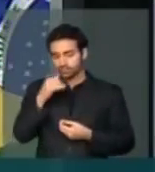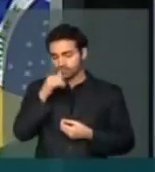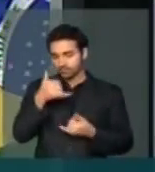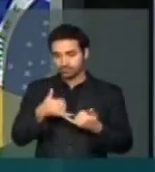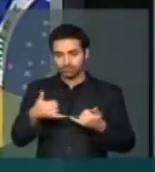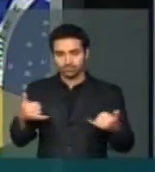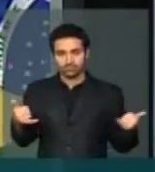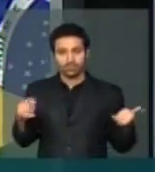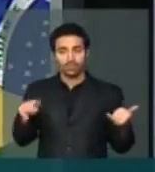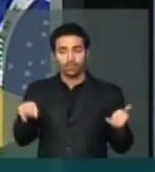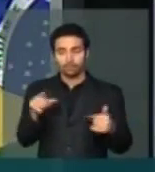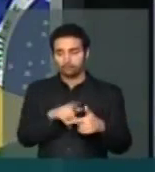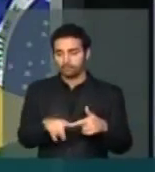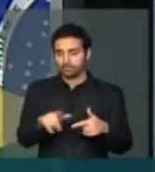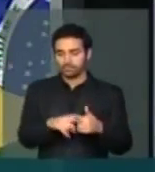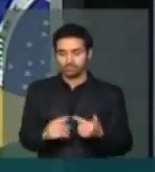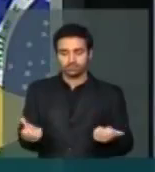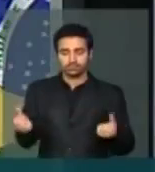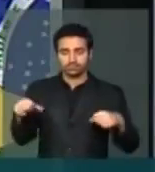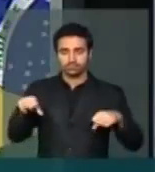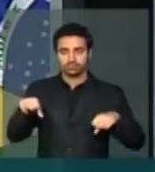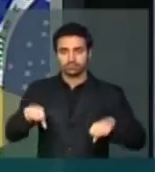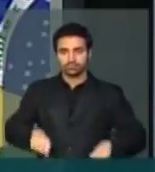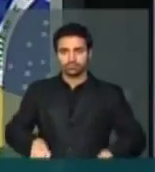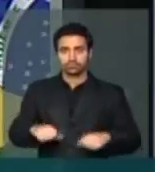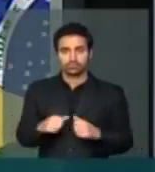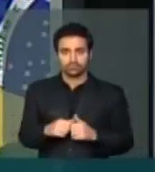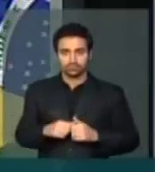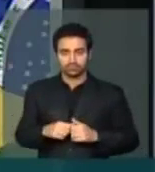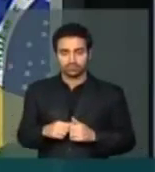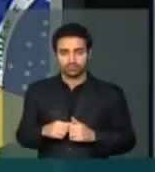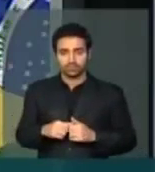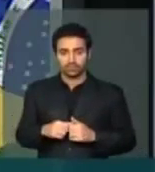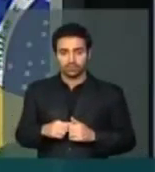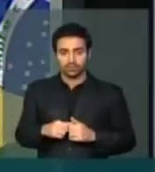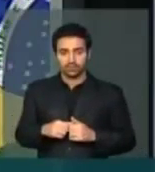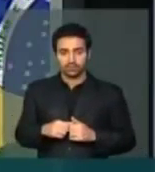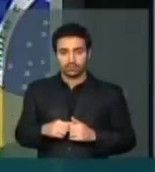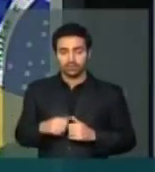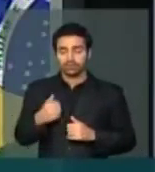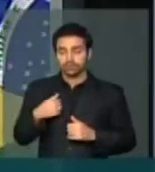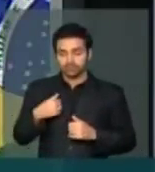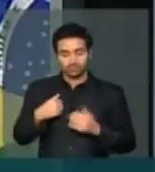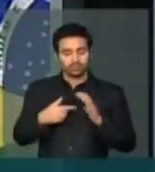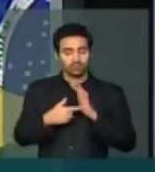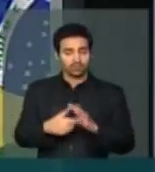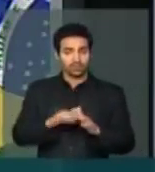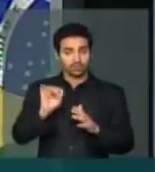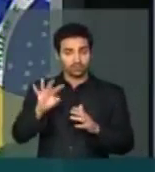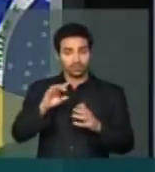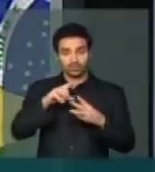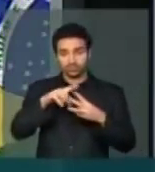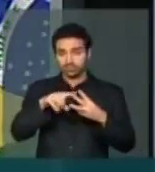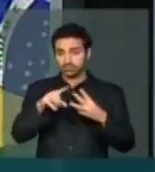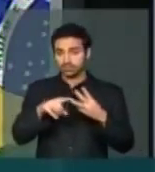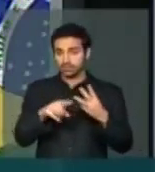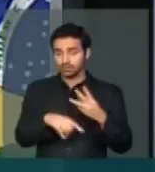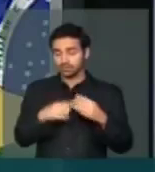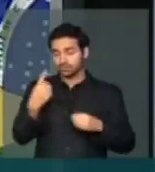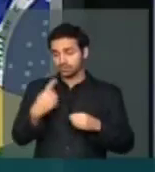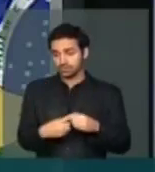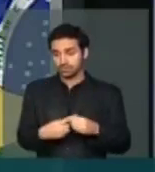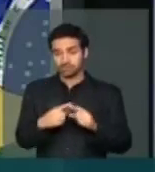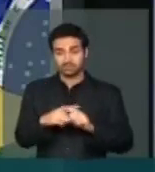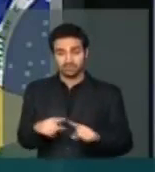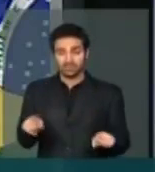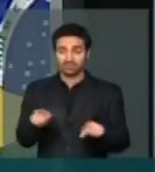caos. É de caos. Eu estou citando Luzilândia, Jacobina e São Francisco. Mas